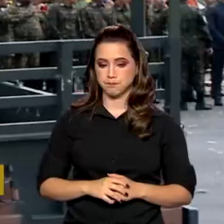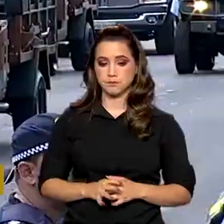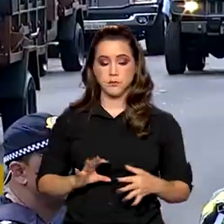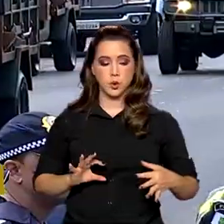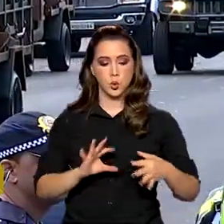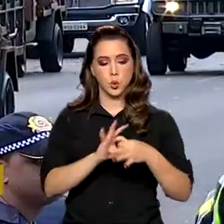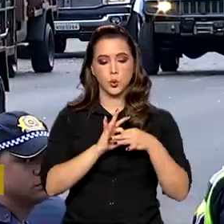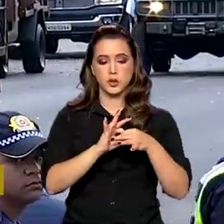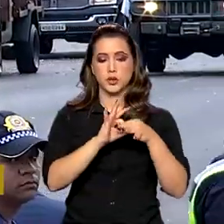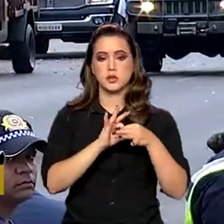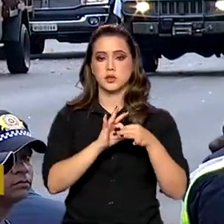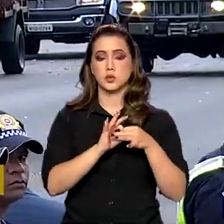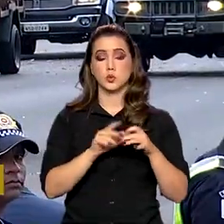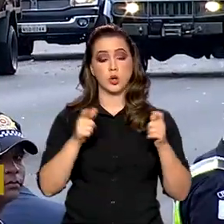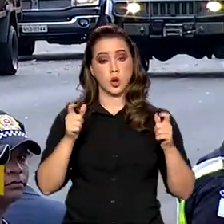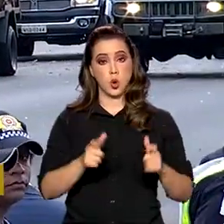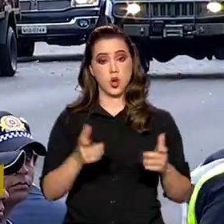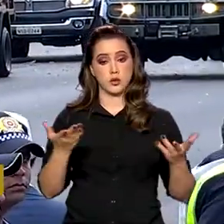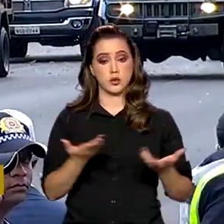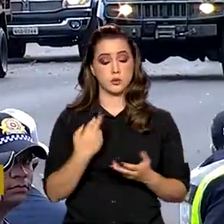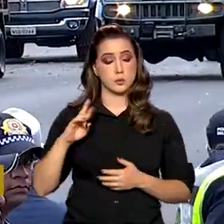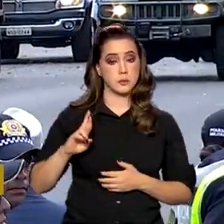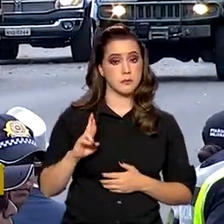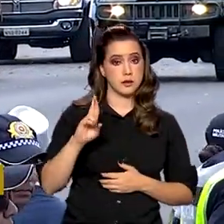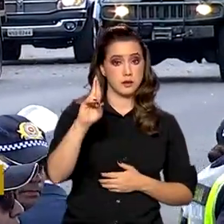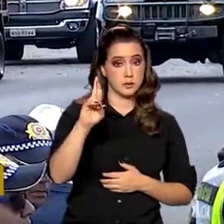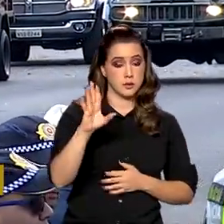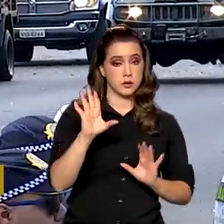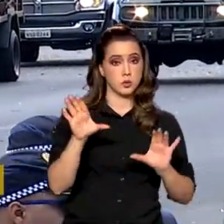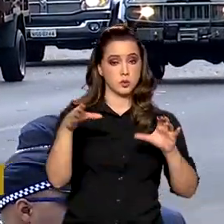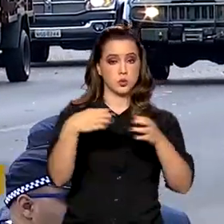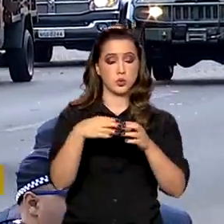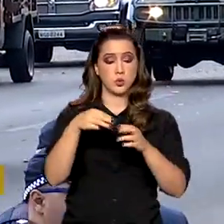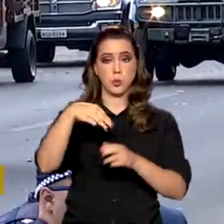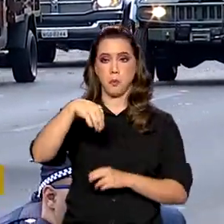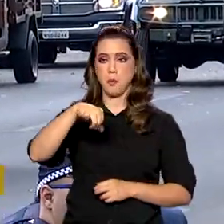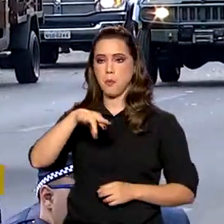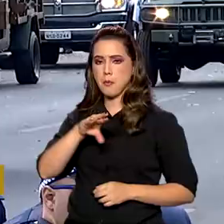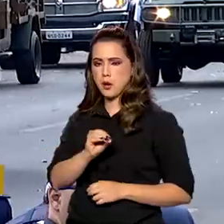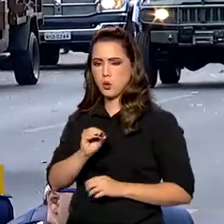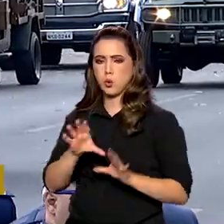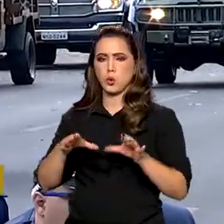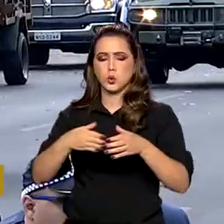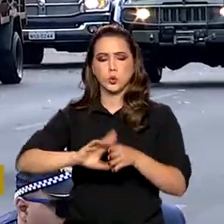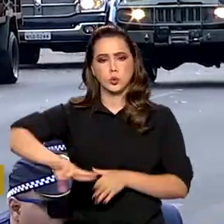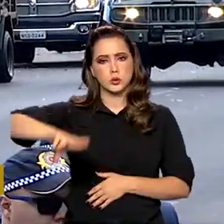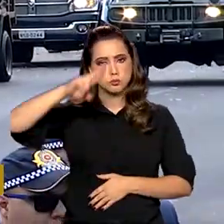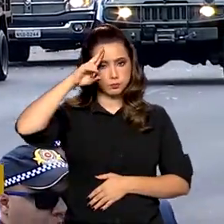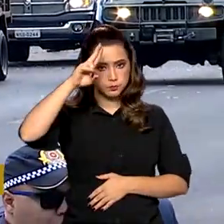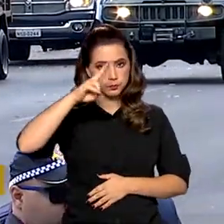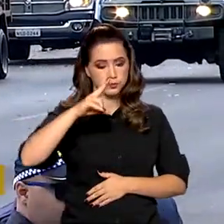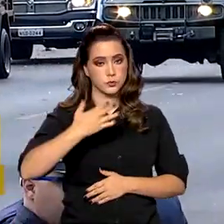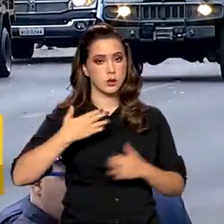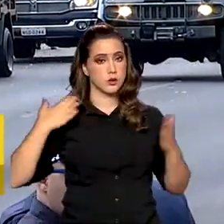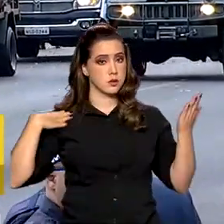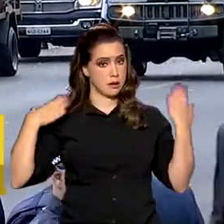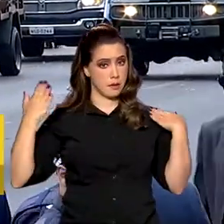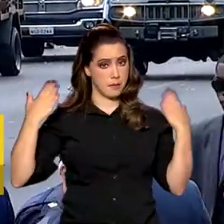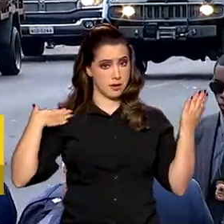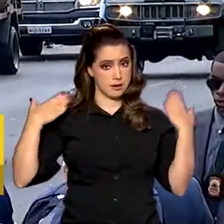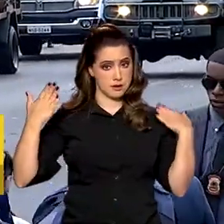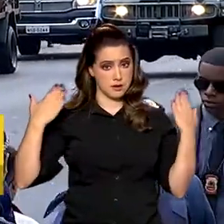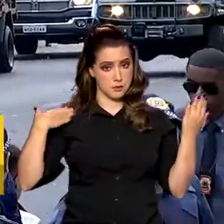o Estado-Maior do desfile, representantes do Estado-Maior Conjunto das Forças Armadas, da Marinha do Brasil, do